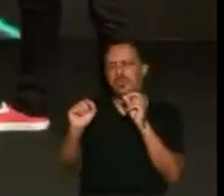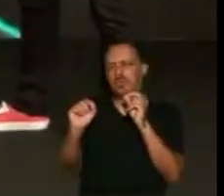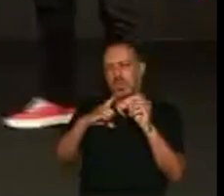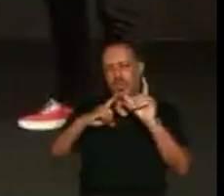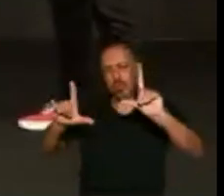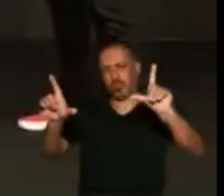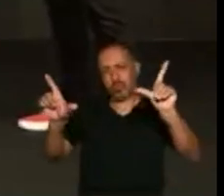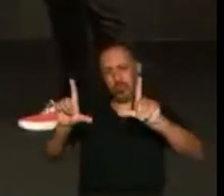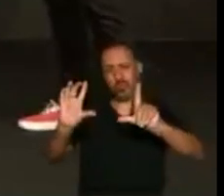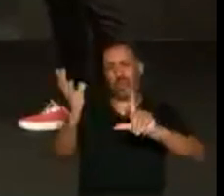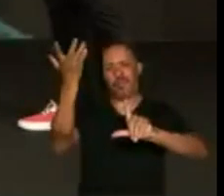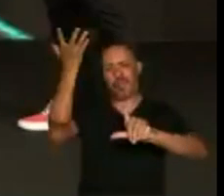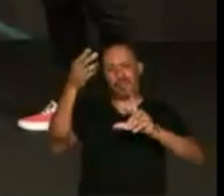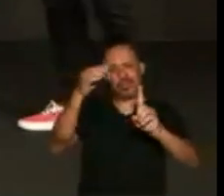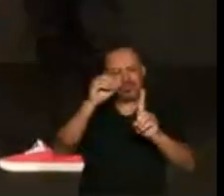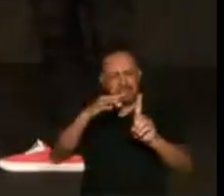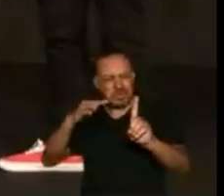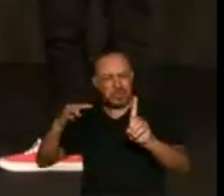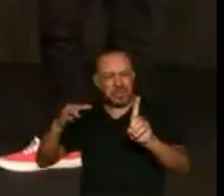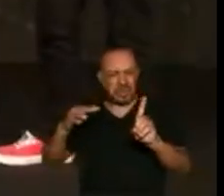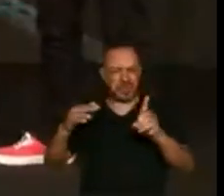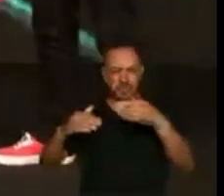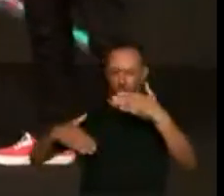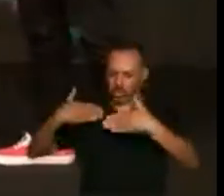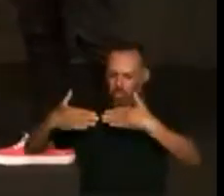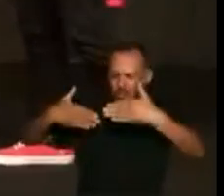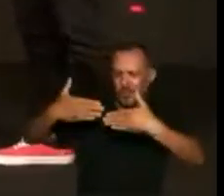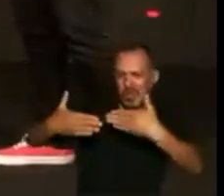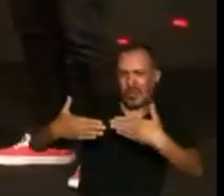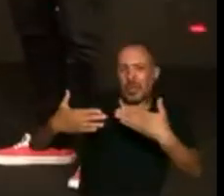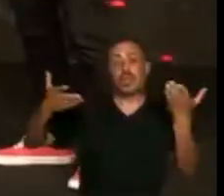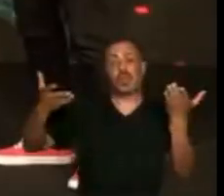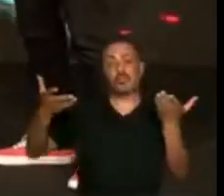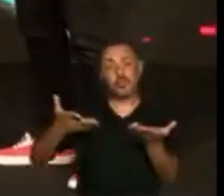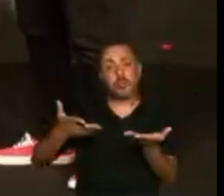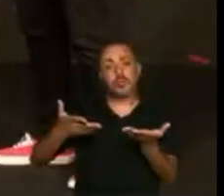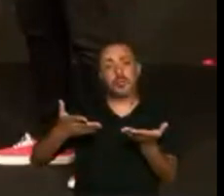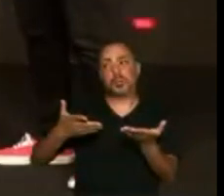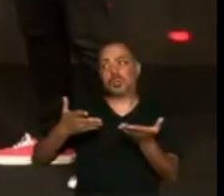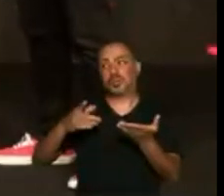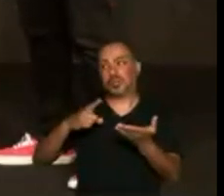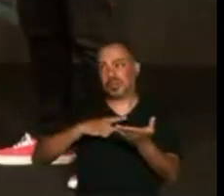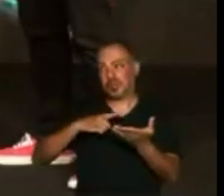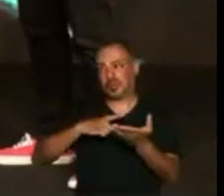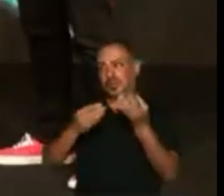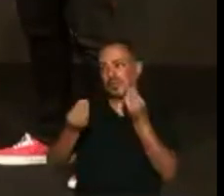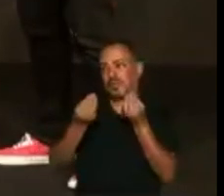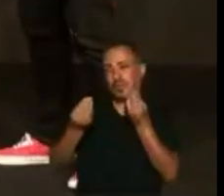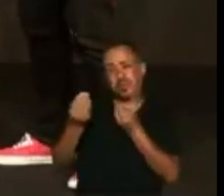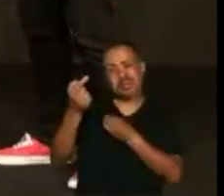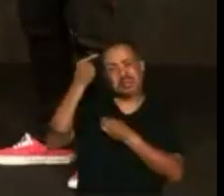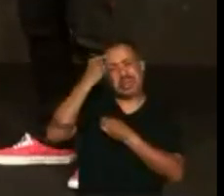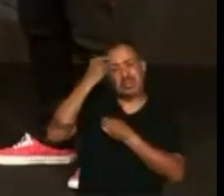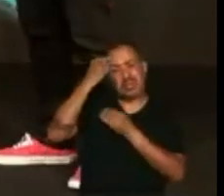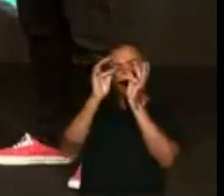evento, tem toda a expectativa gerada e agora também tem o que está sendo realizado, né? Como é que está isso na cabeça de vocês?